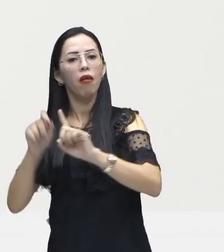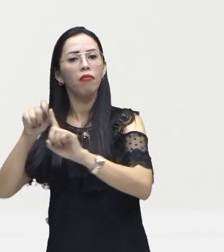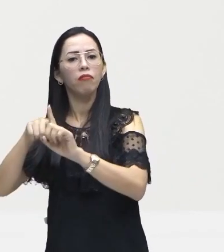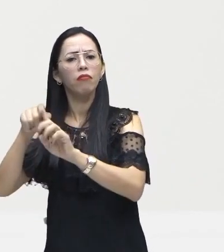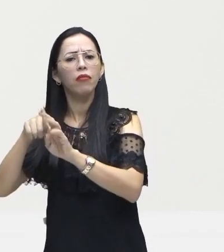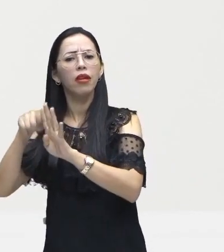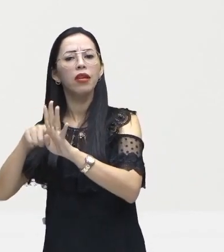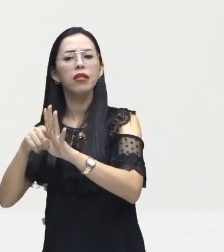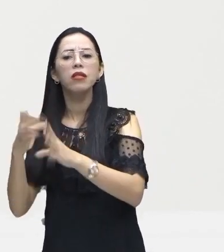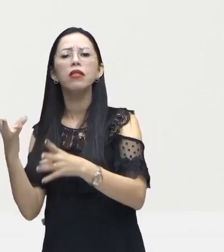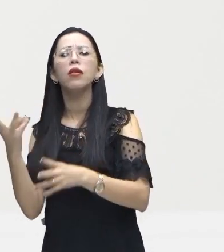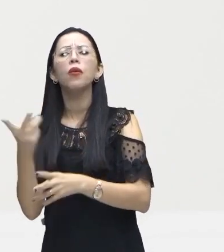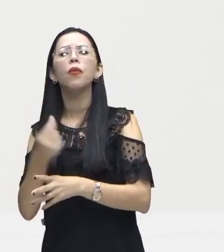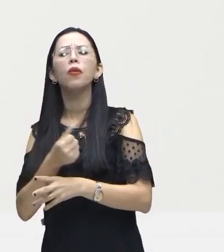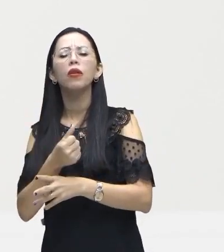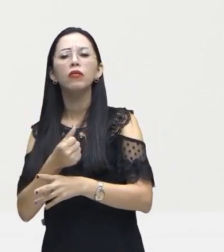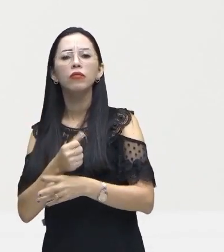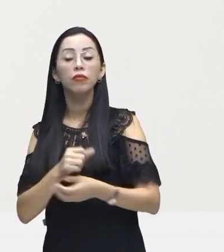um semestre